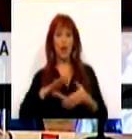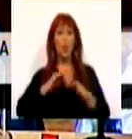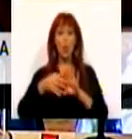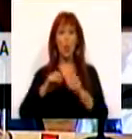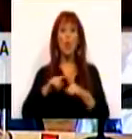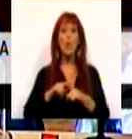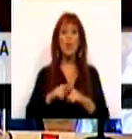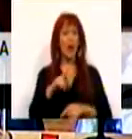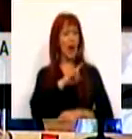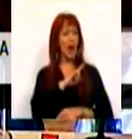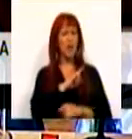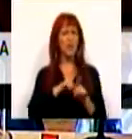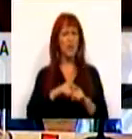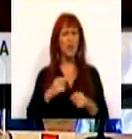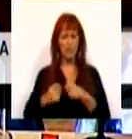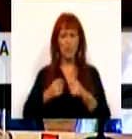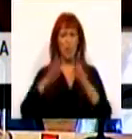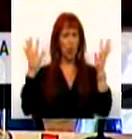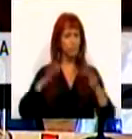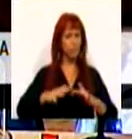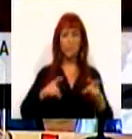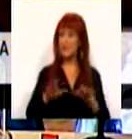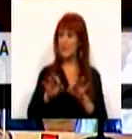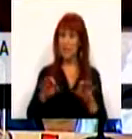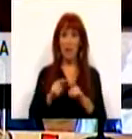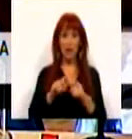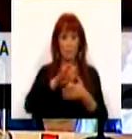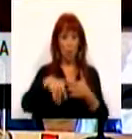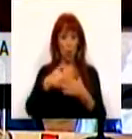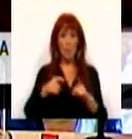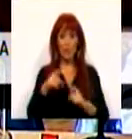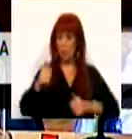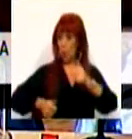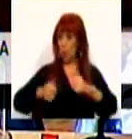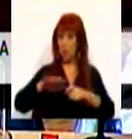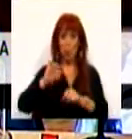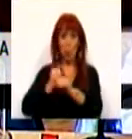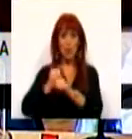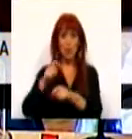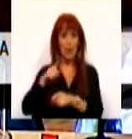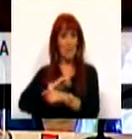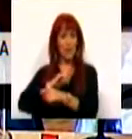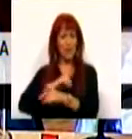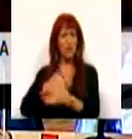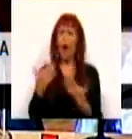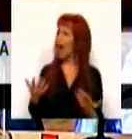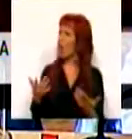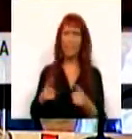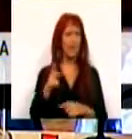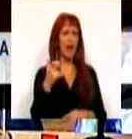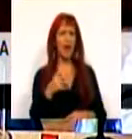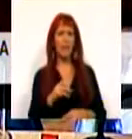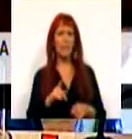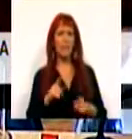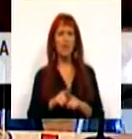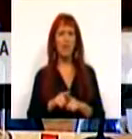de privatização e de progressivo desmantelamento com uma linha de programação concorrencial com os operadores privados. Atualmente a RTP